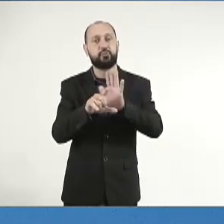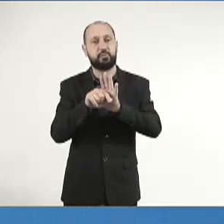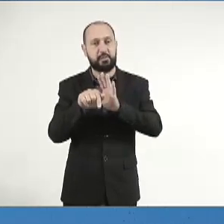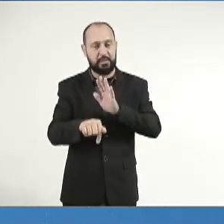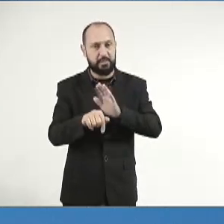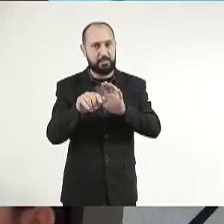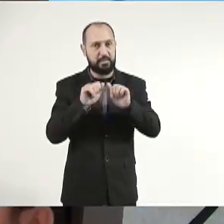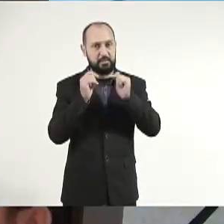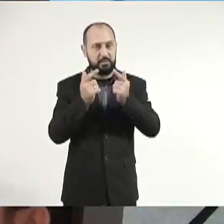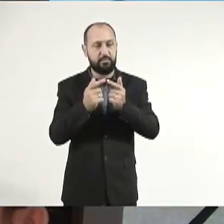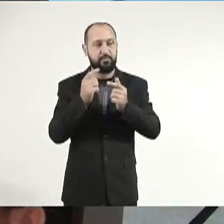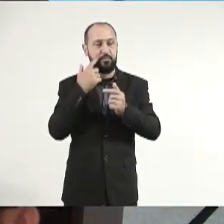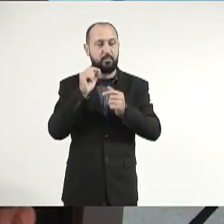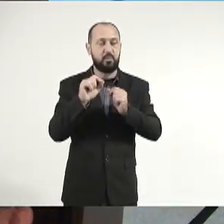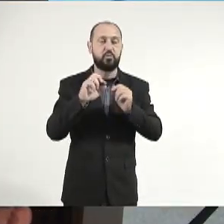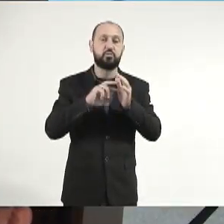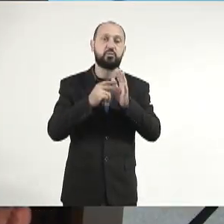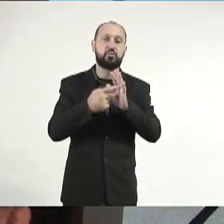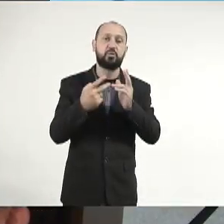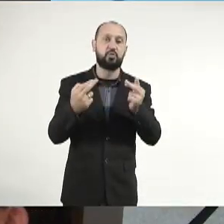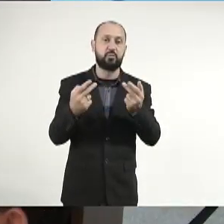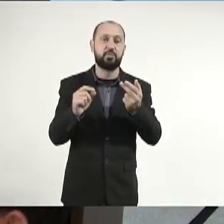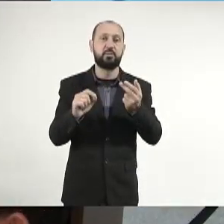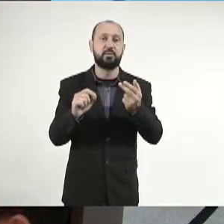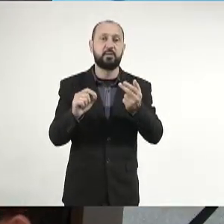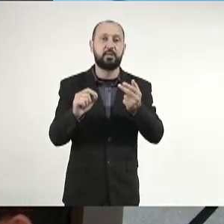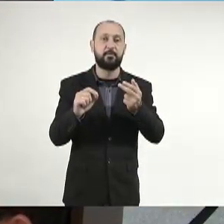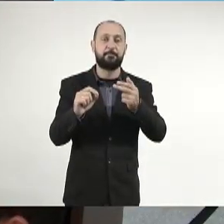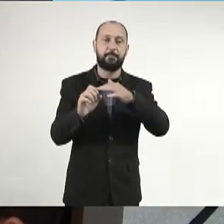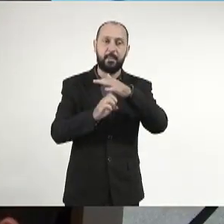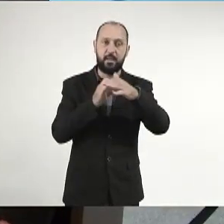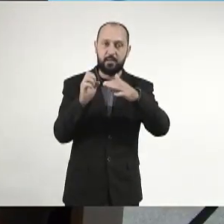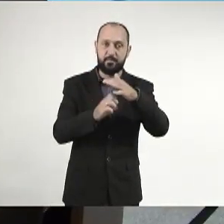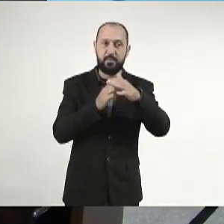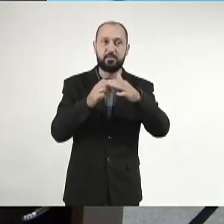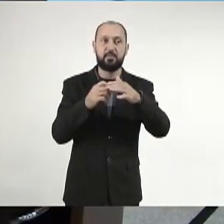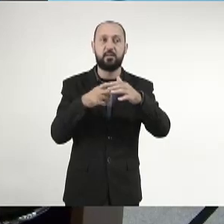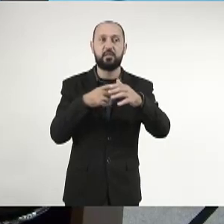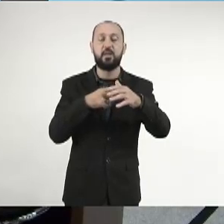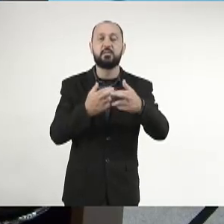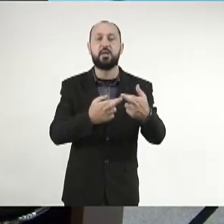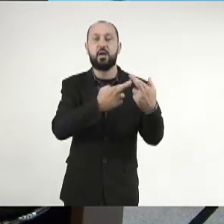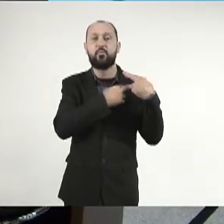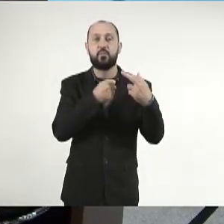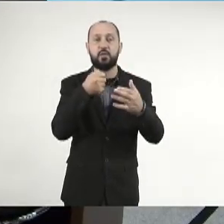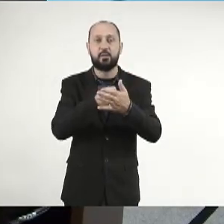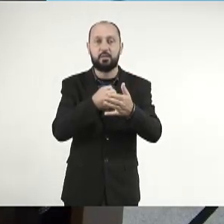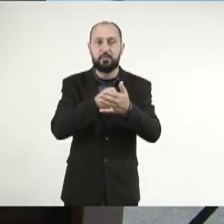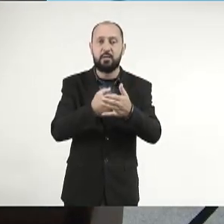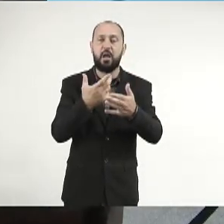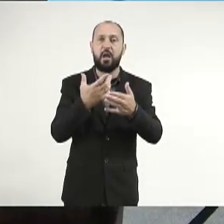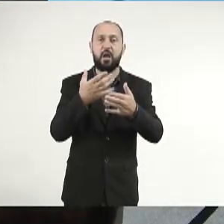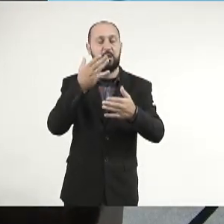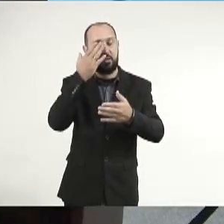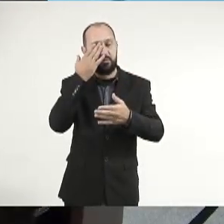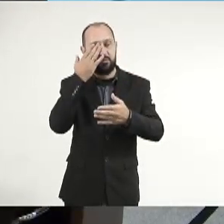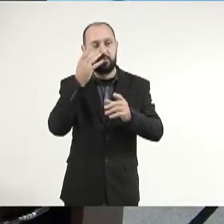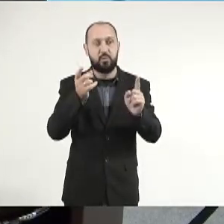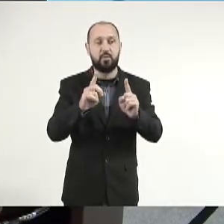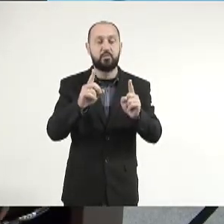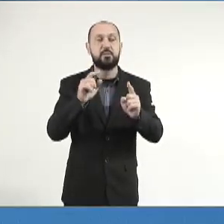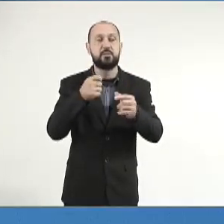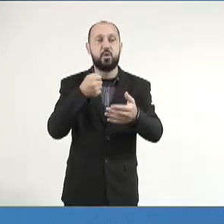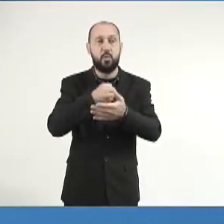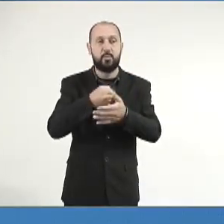nesta casa, no sentido que as empresas, essas concessionárias, sejam obrigadas, seja clandestino ou não, que